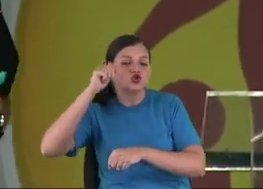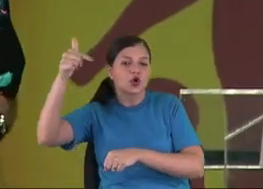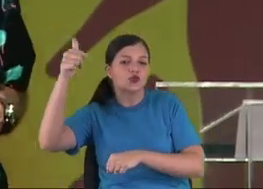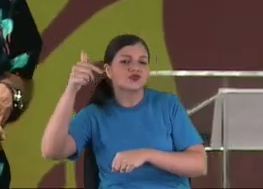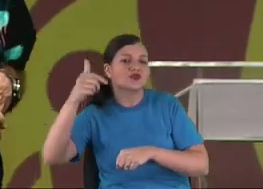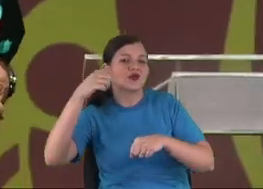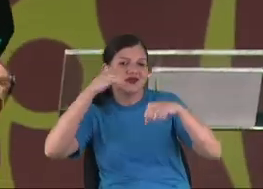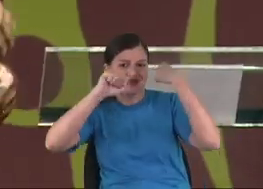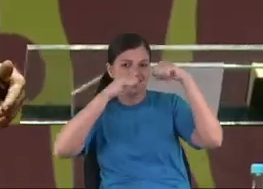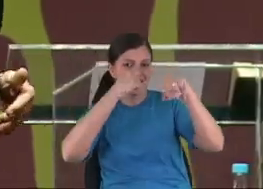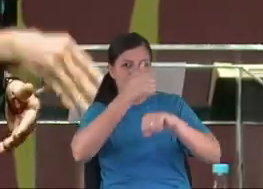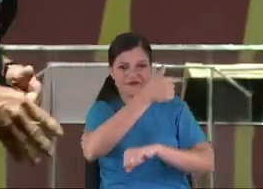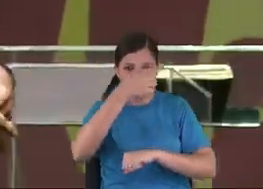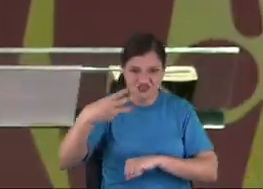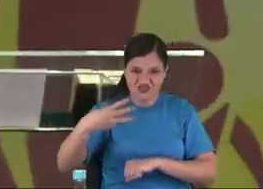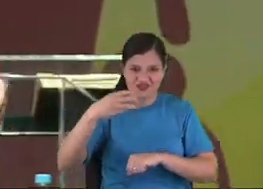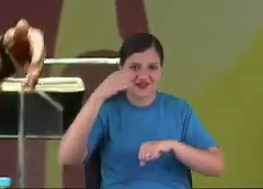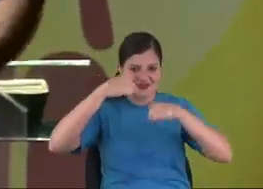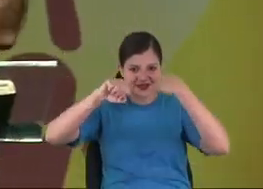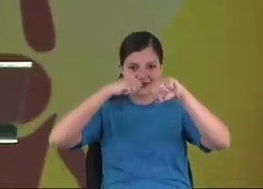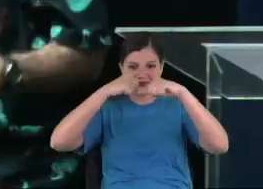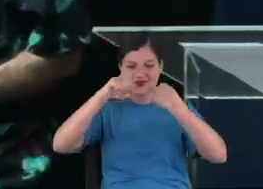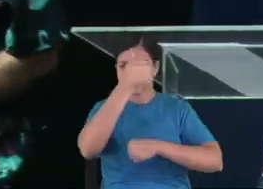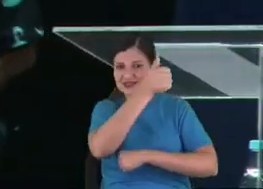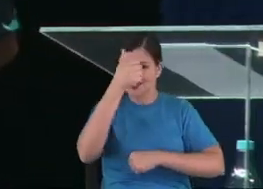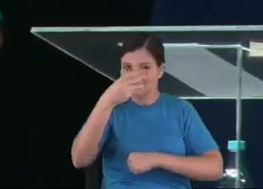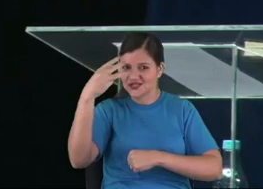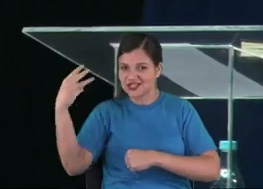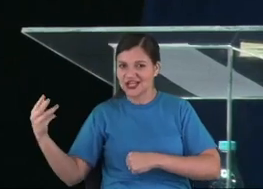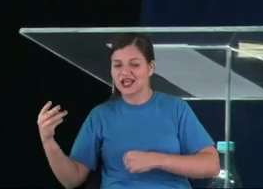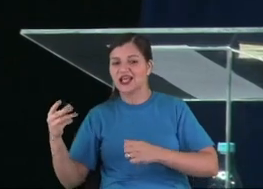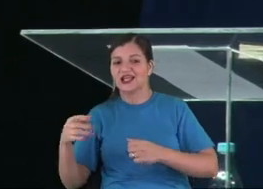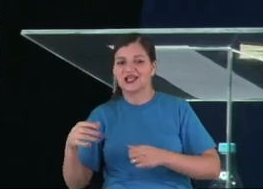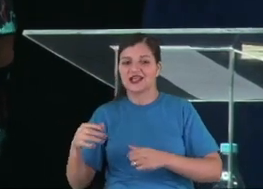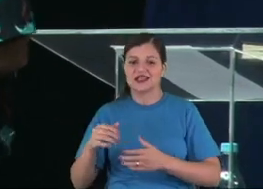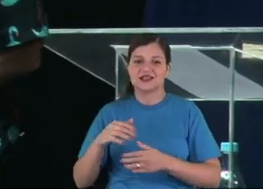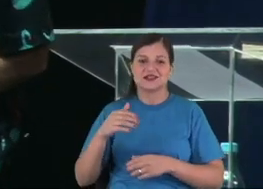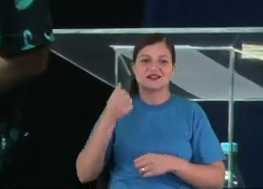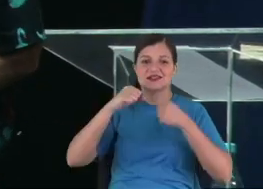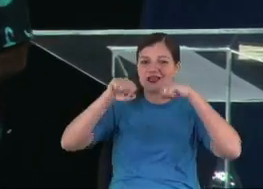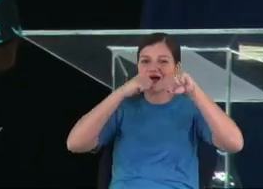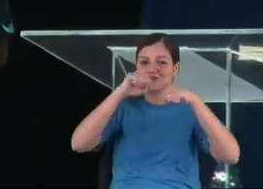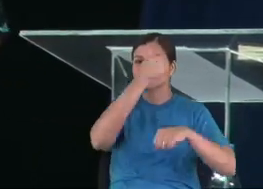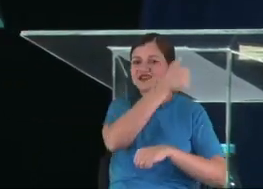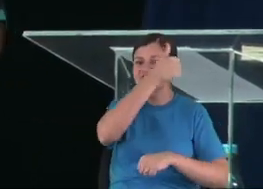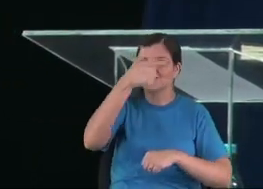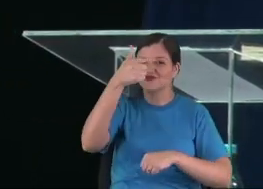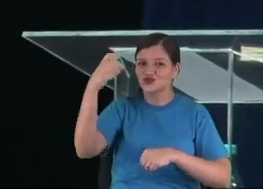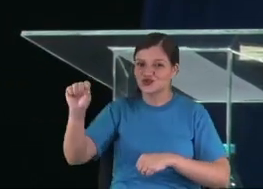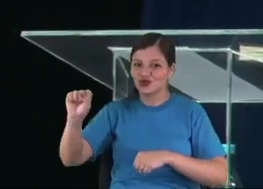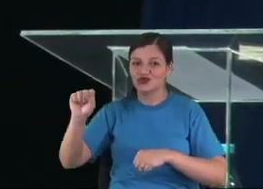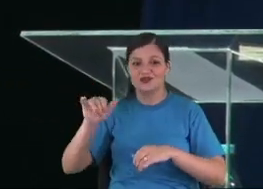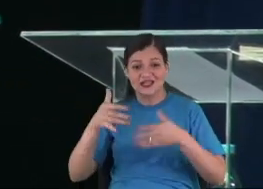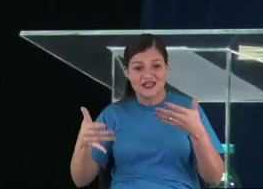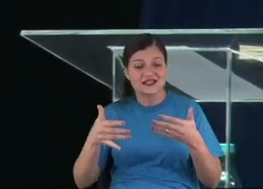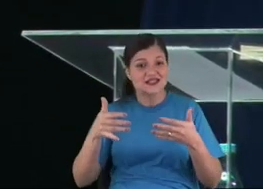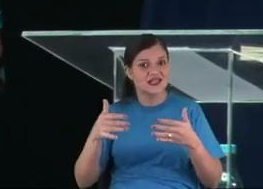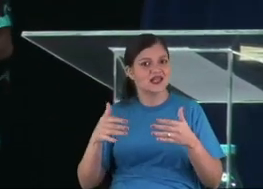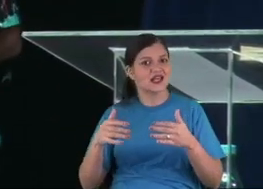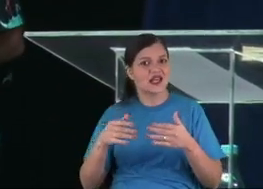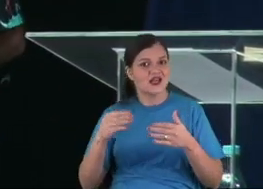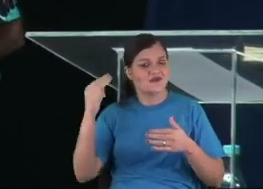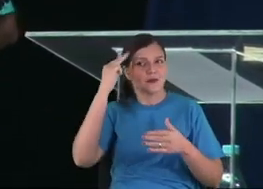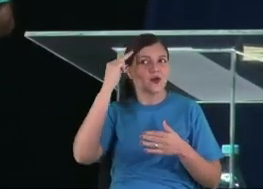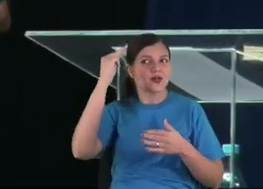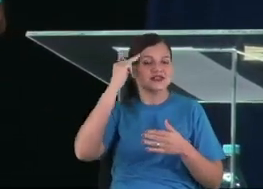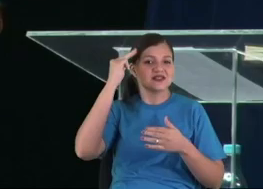23, Salmo 133, Salmo 127, Salmo 128. E assim, ela foi colocando a palavra de Deus dentro de nossas vidas,